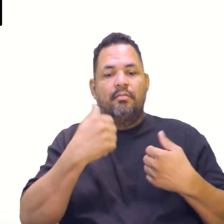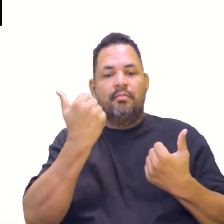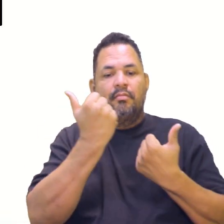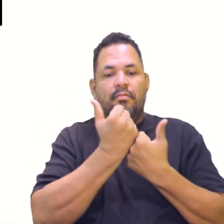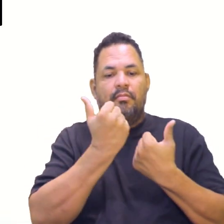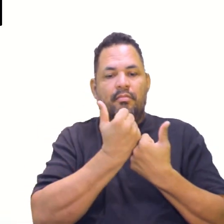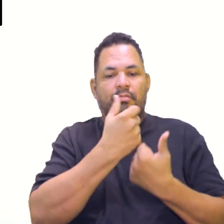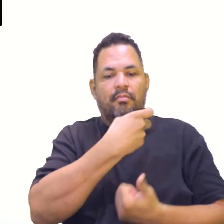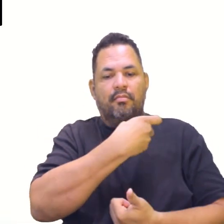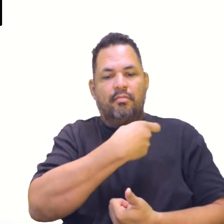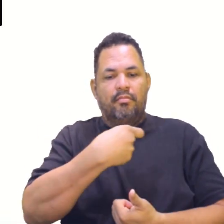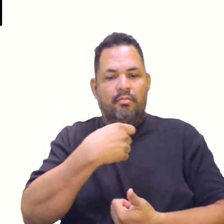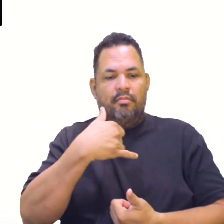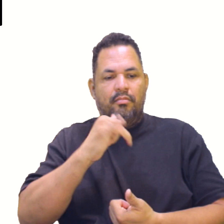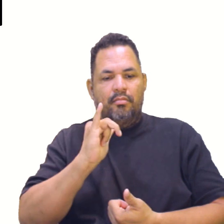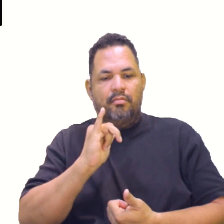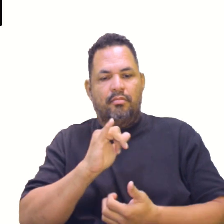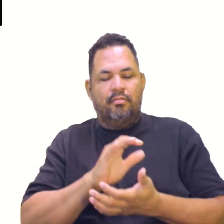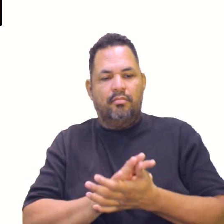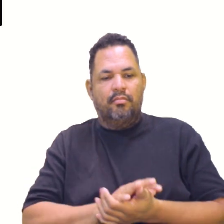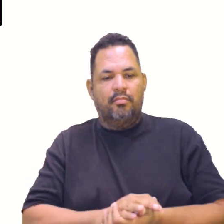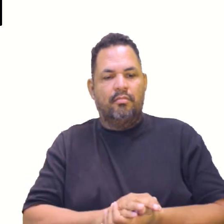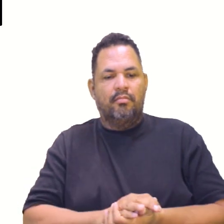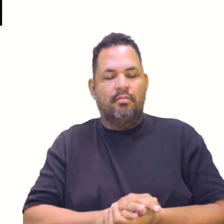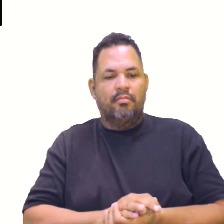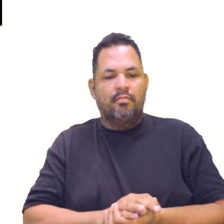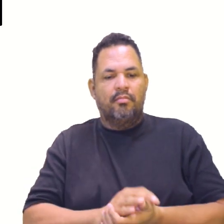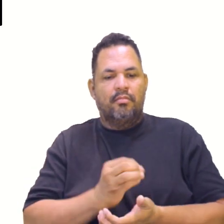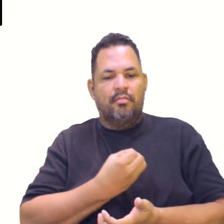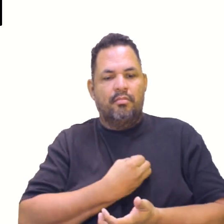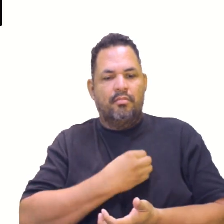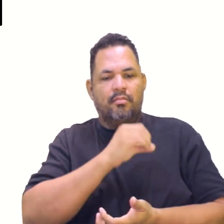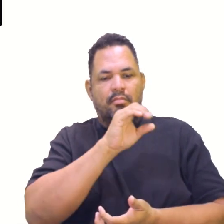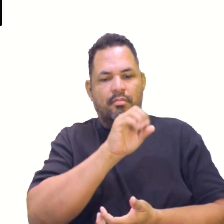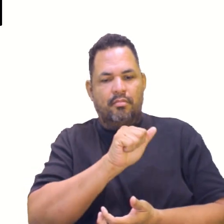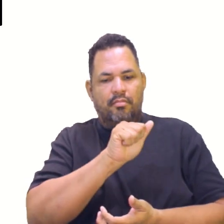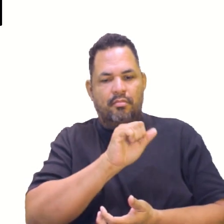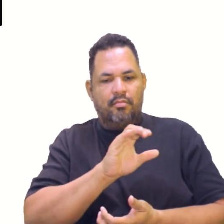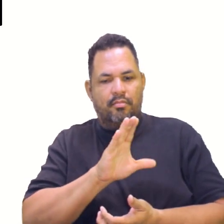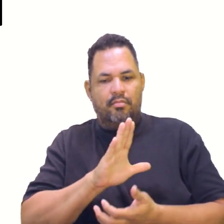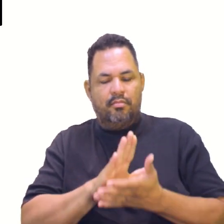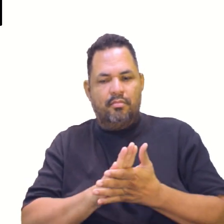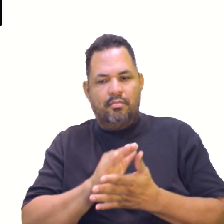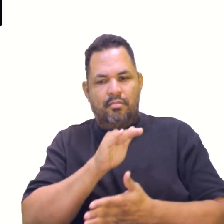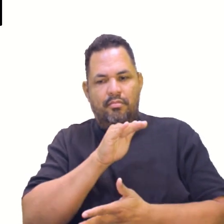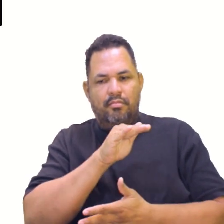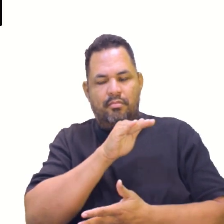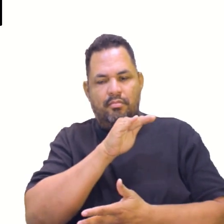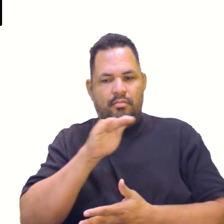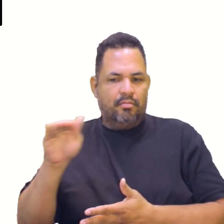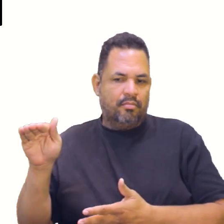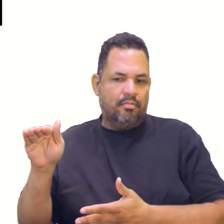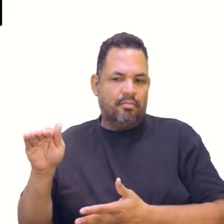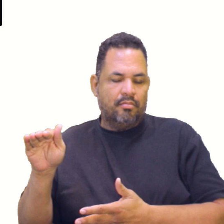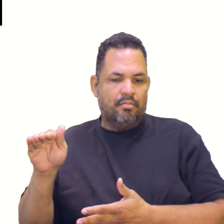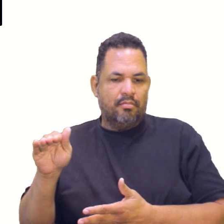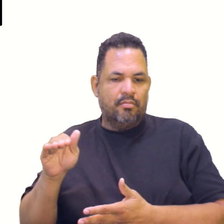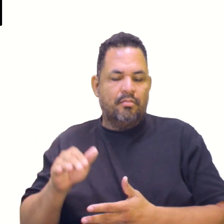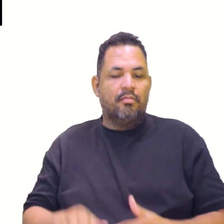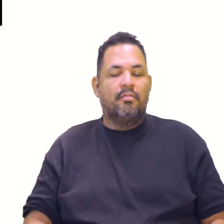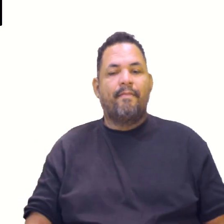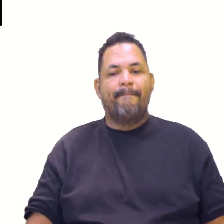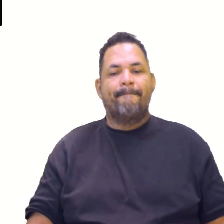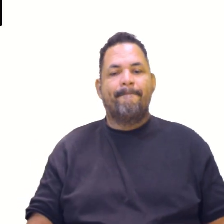substituir os valores de X e Y do ponto e os coeficientes A, B e C da reta,